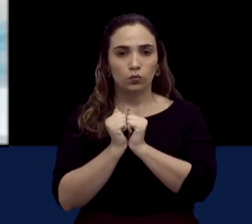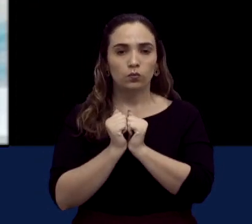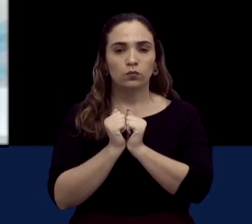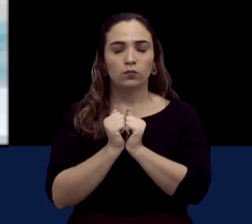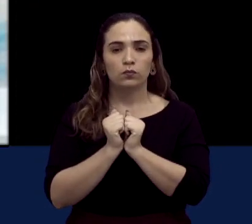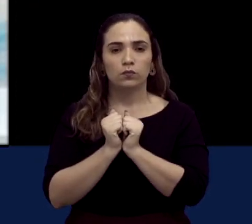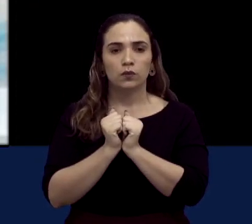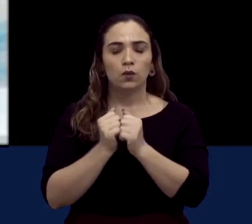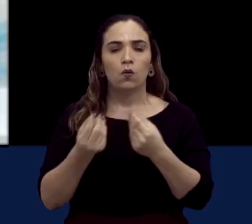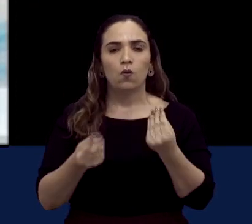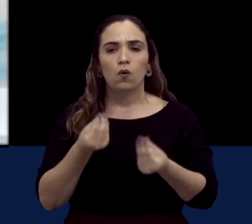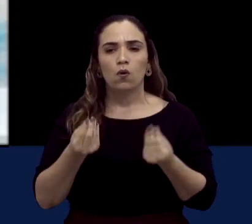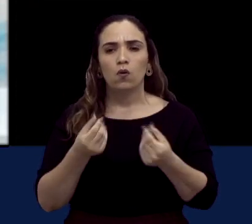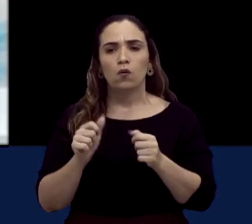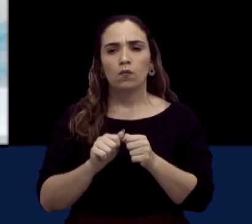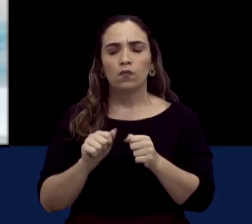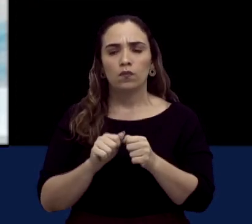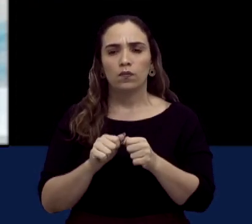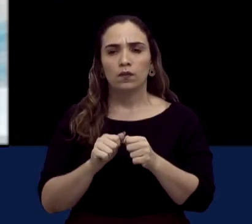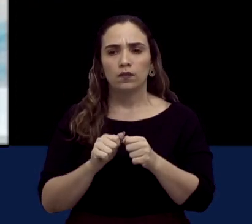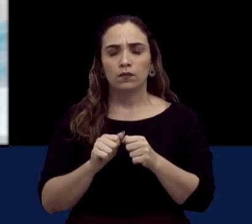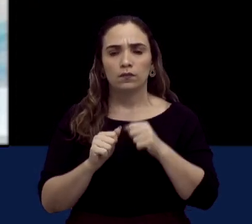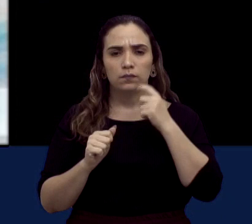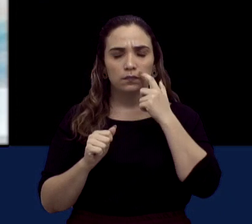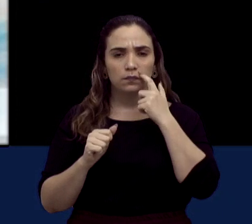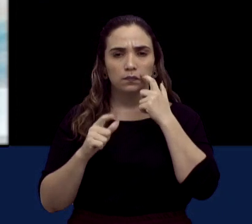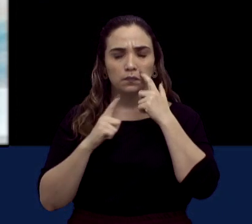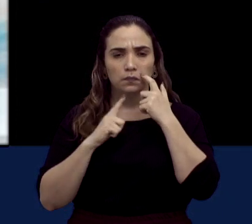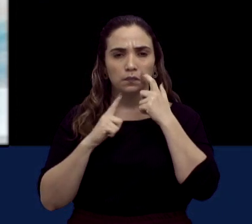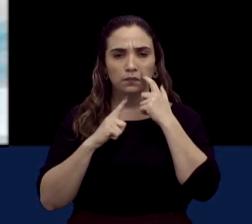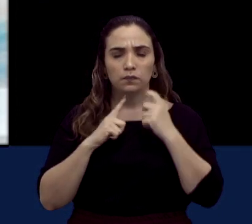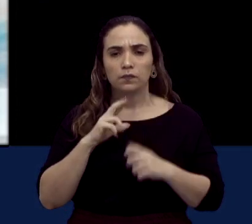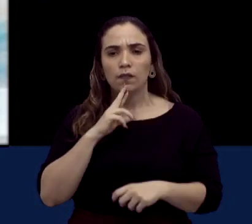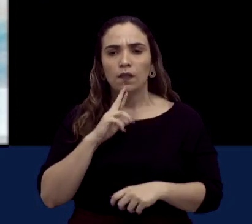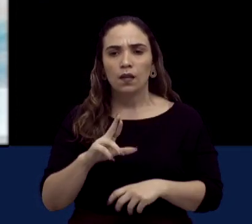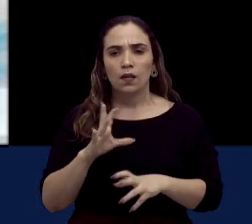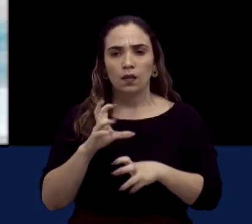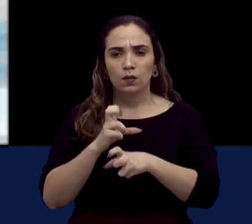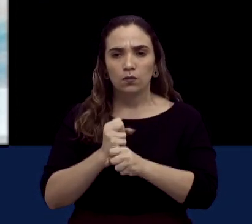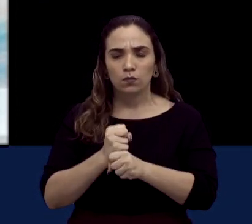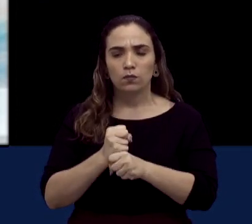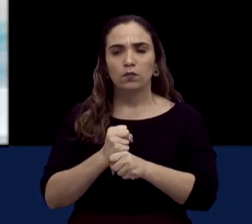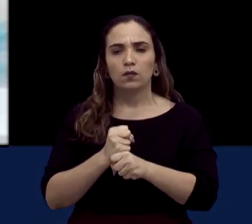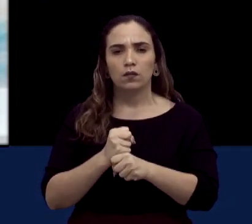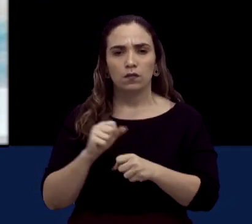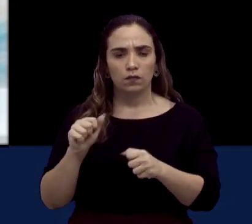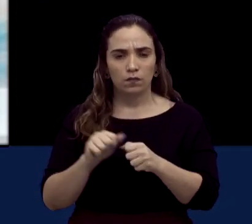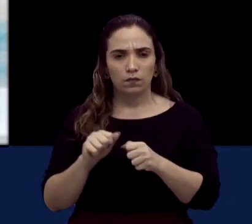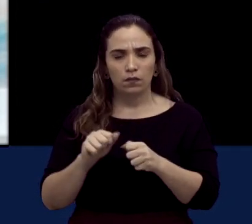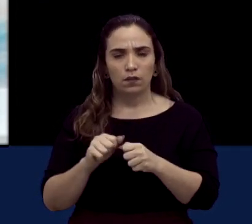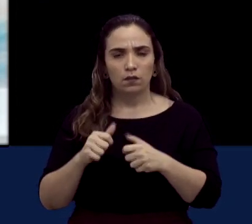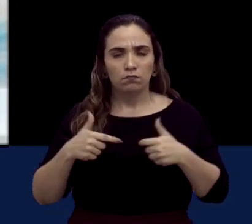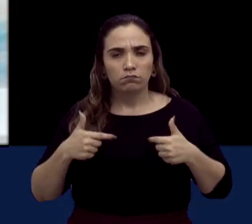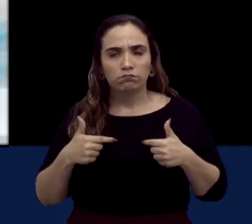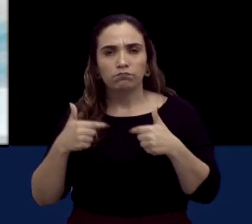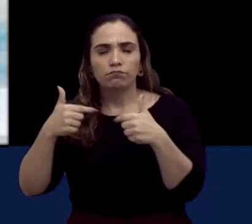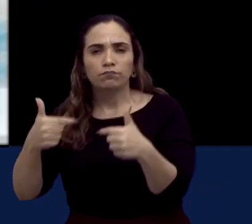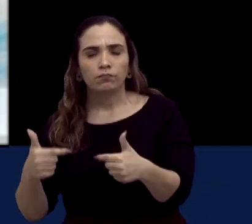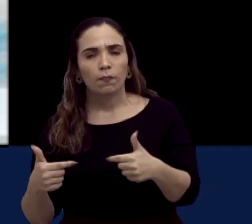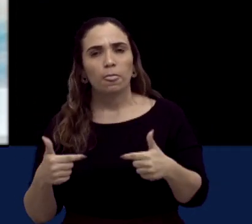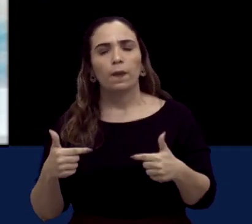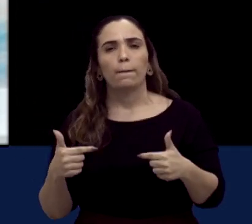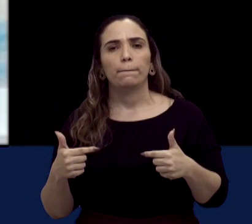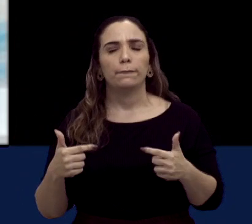né? A gente tem feito as nossas atividades focando